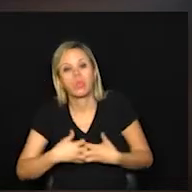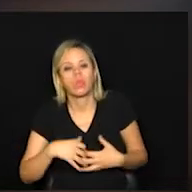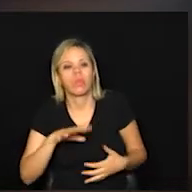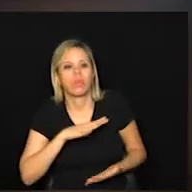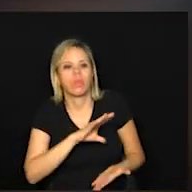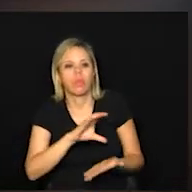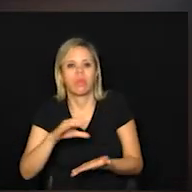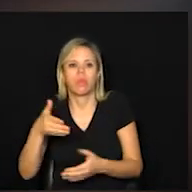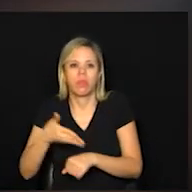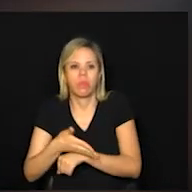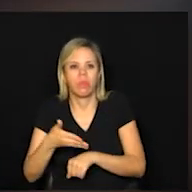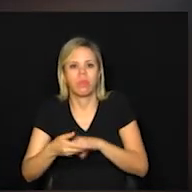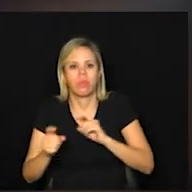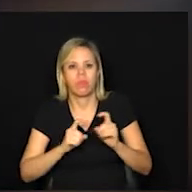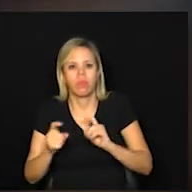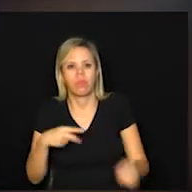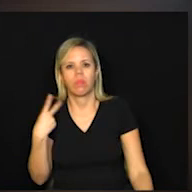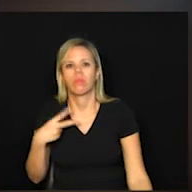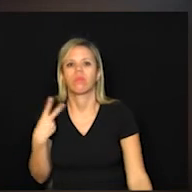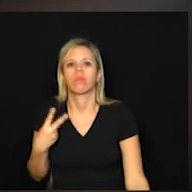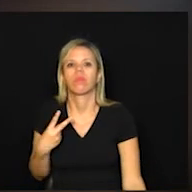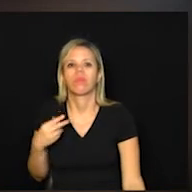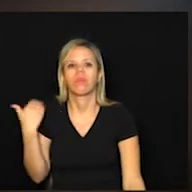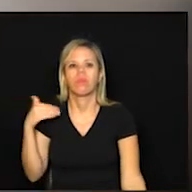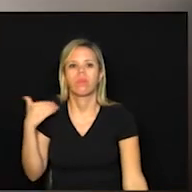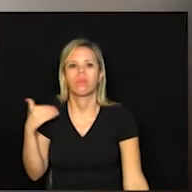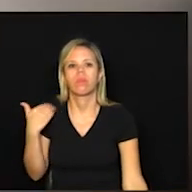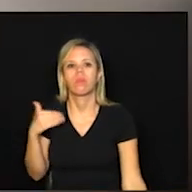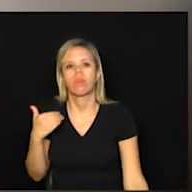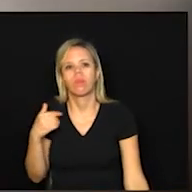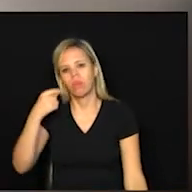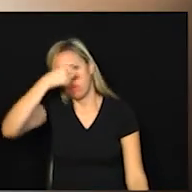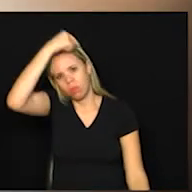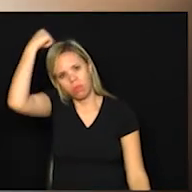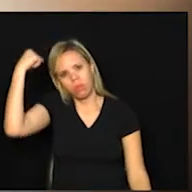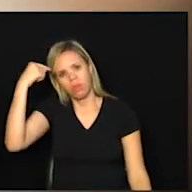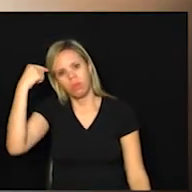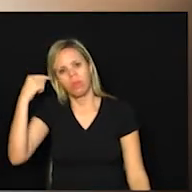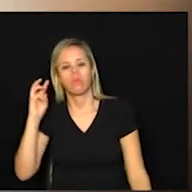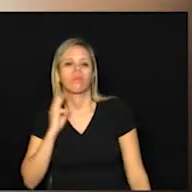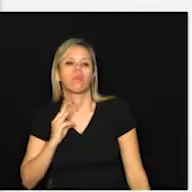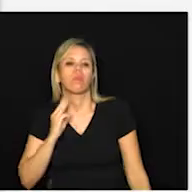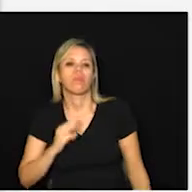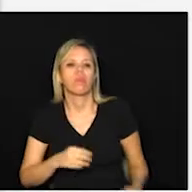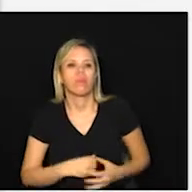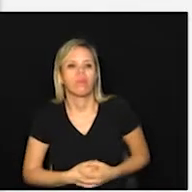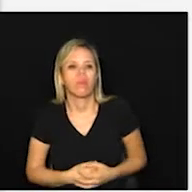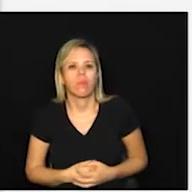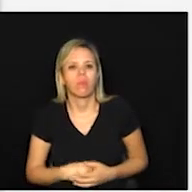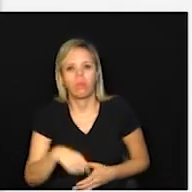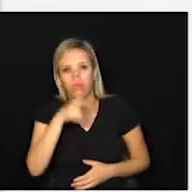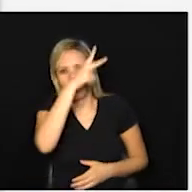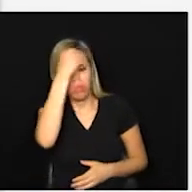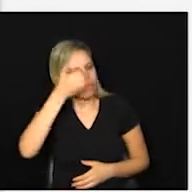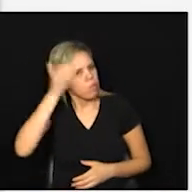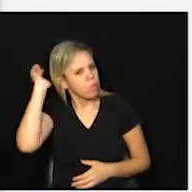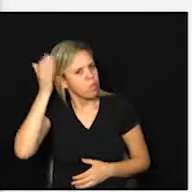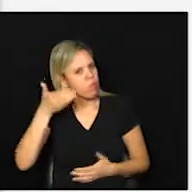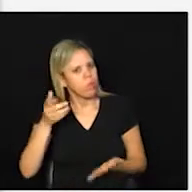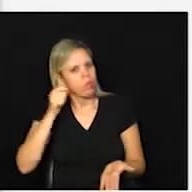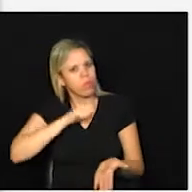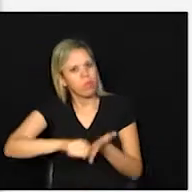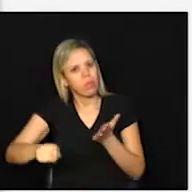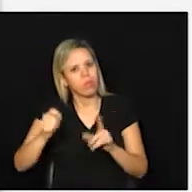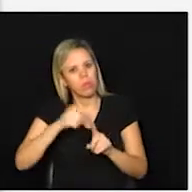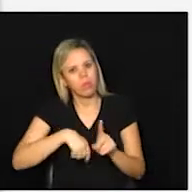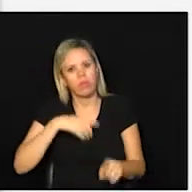regionalmente? Participaram da reunião os parlamentares Mariana Conte, Paulo Gaspar e Cecílio Santos. O prefeito Dário Saad assinou no